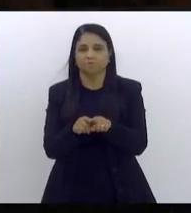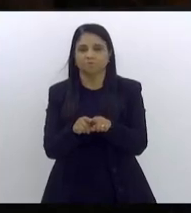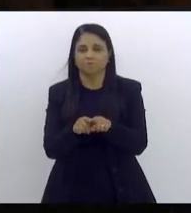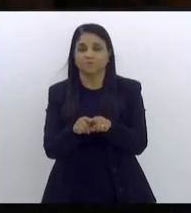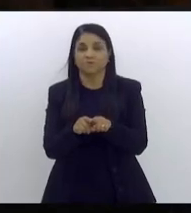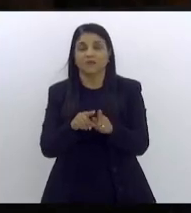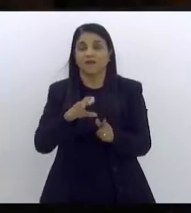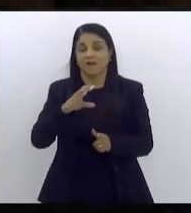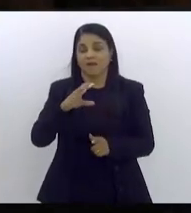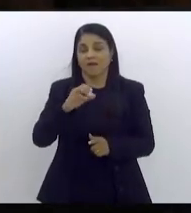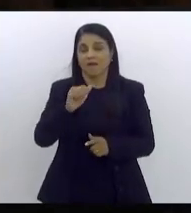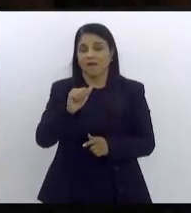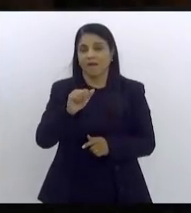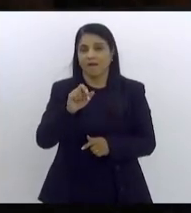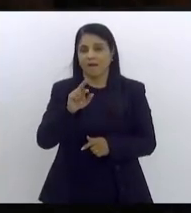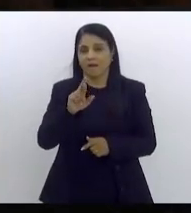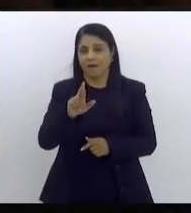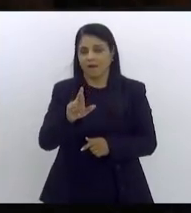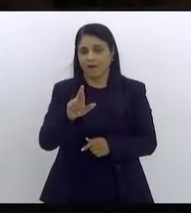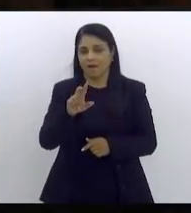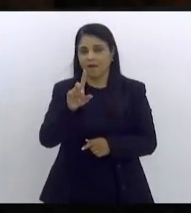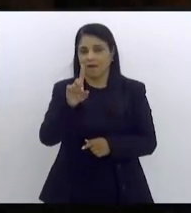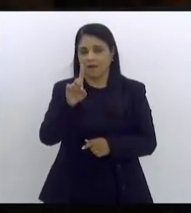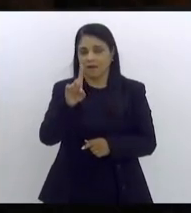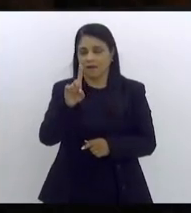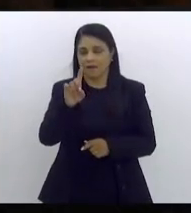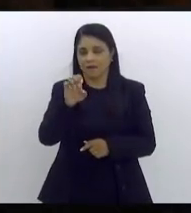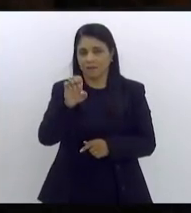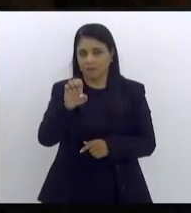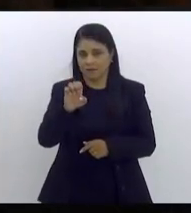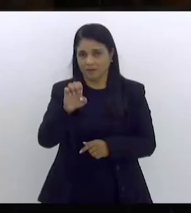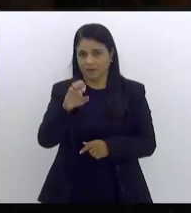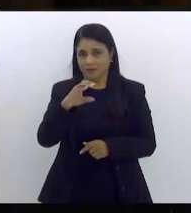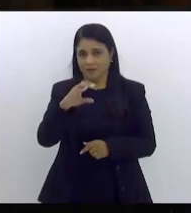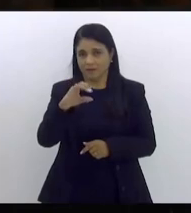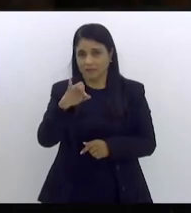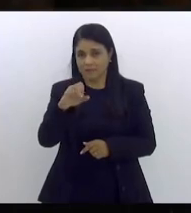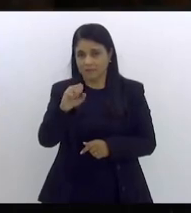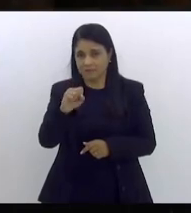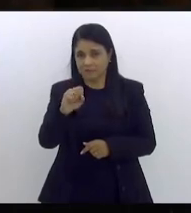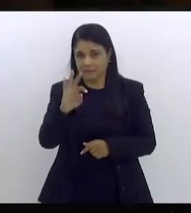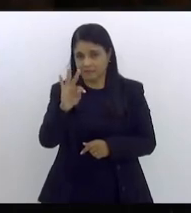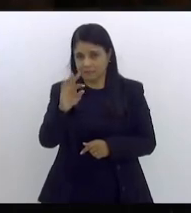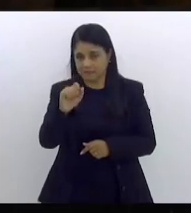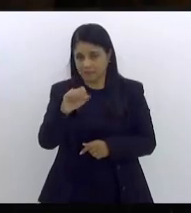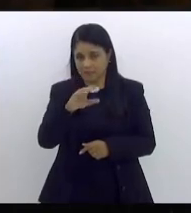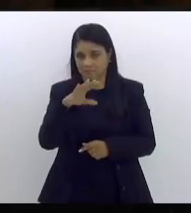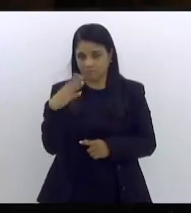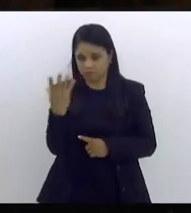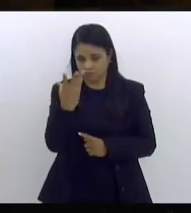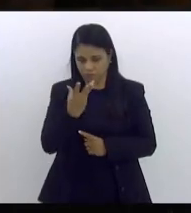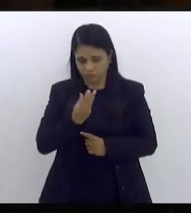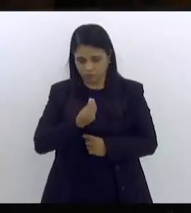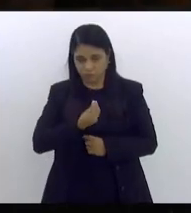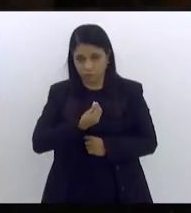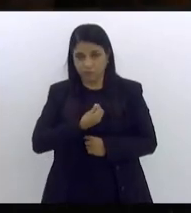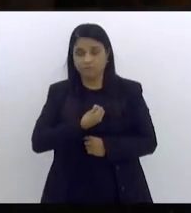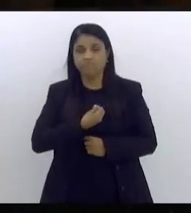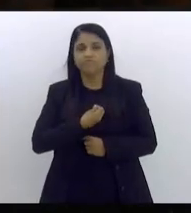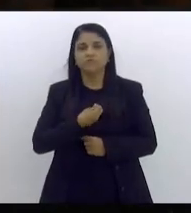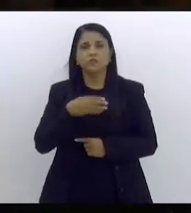os kardecistas. Quem é kardecista chama lá o chefe do